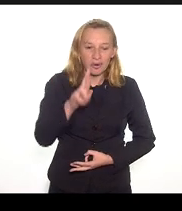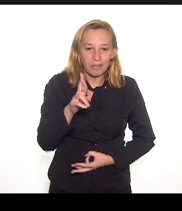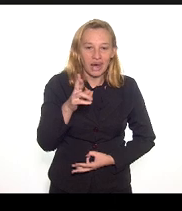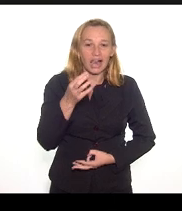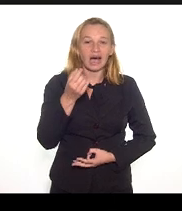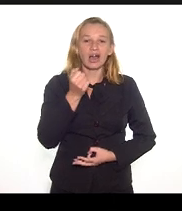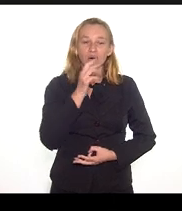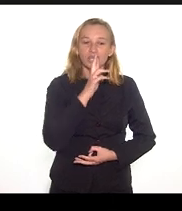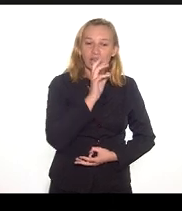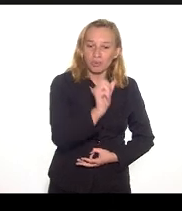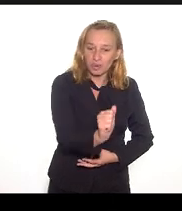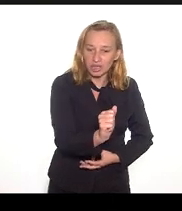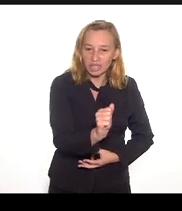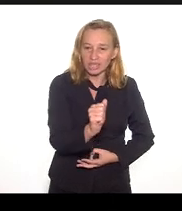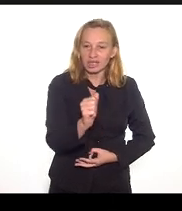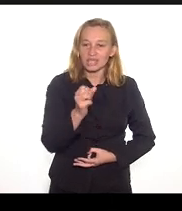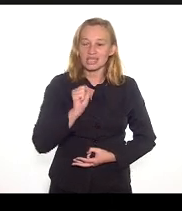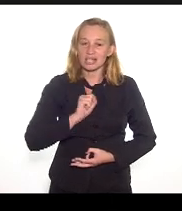Malafaia.